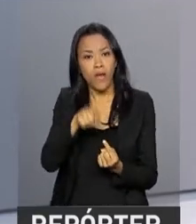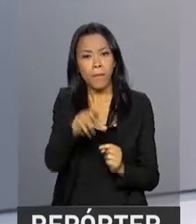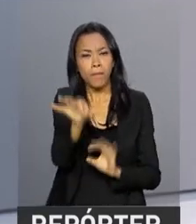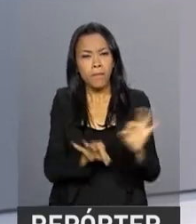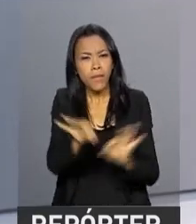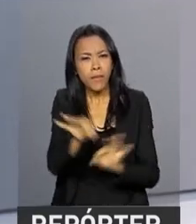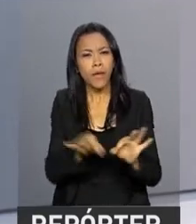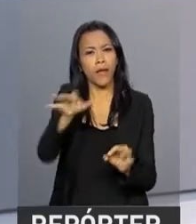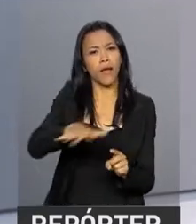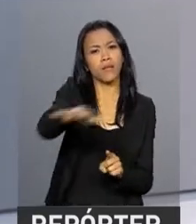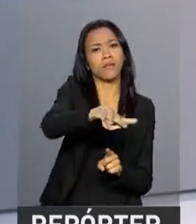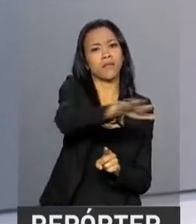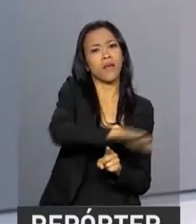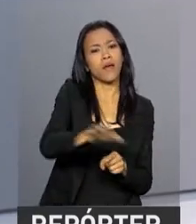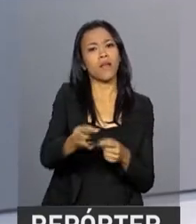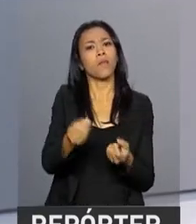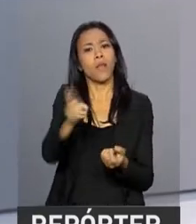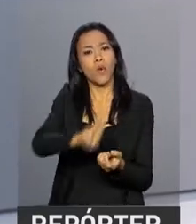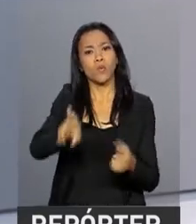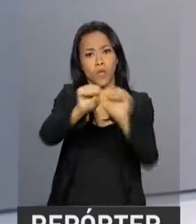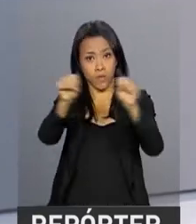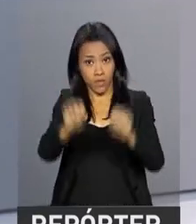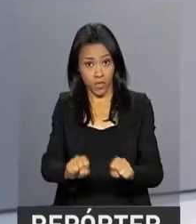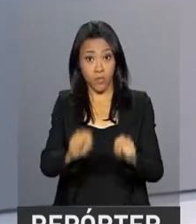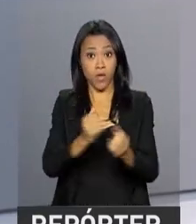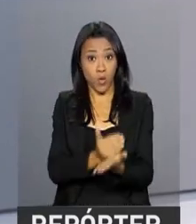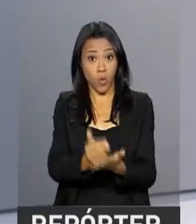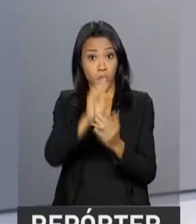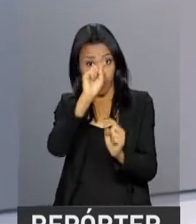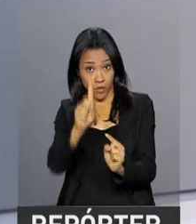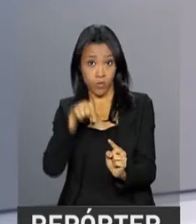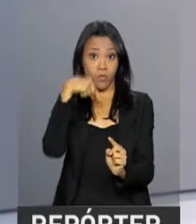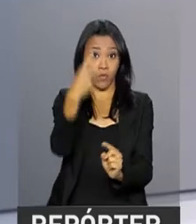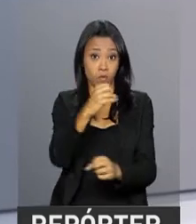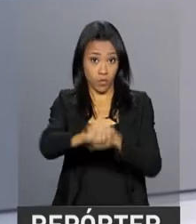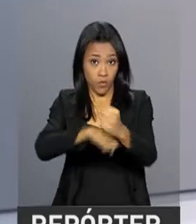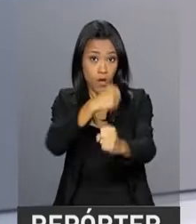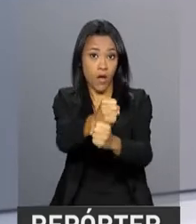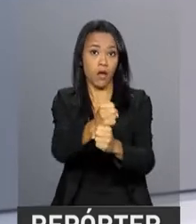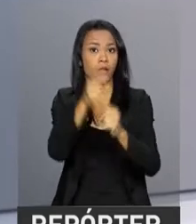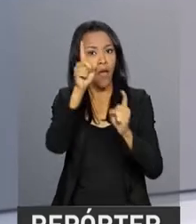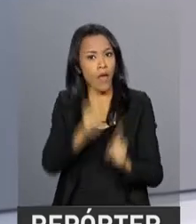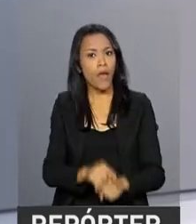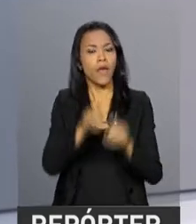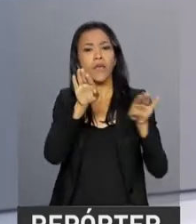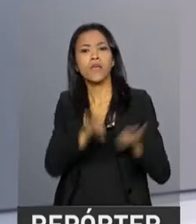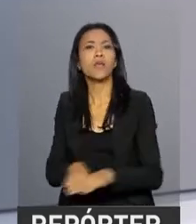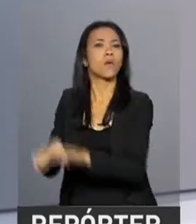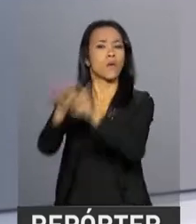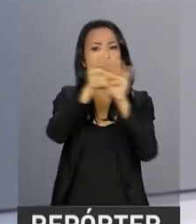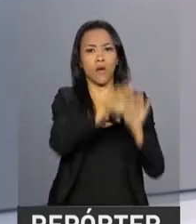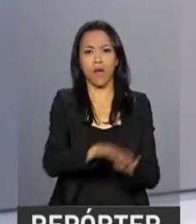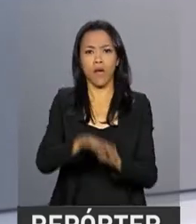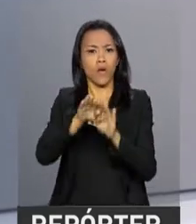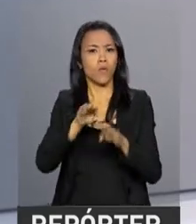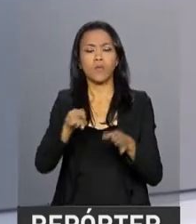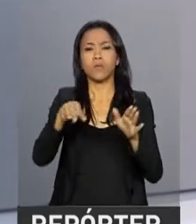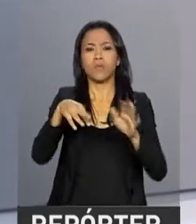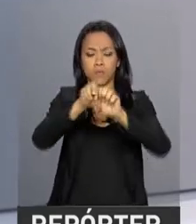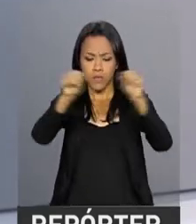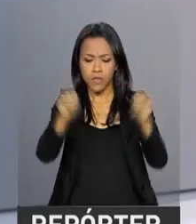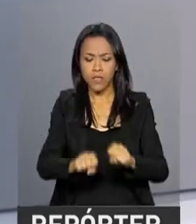do sistema que começa no ano que vem o e social será a nova forma unificada de prestação de informações